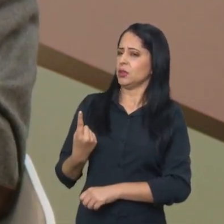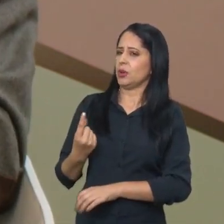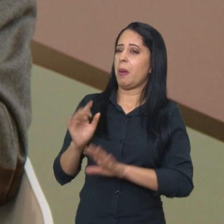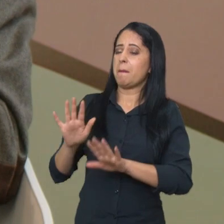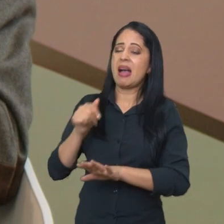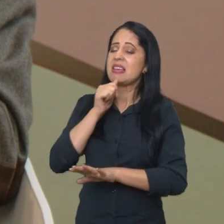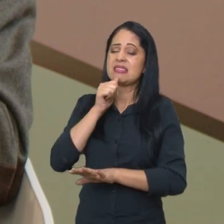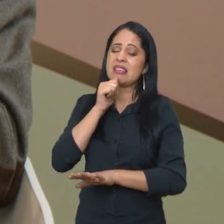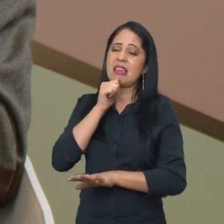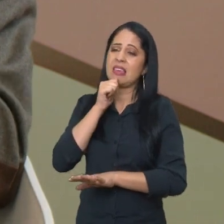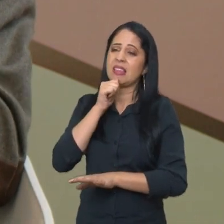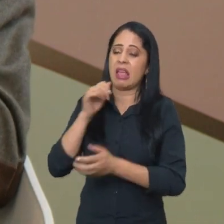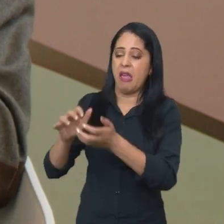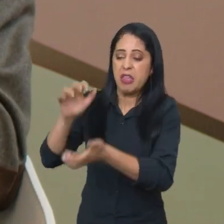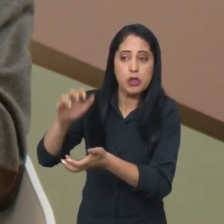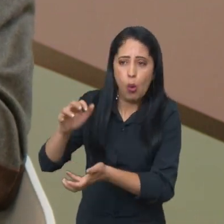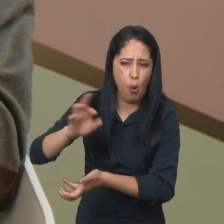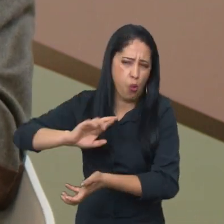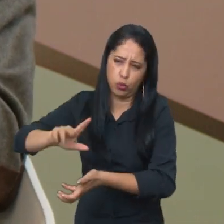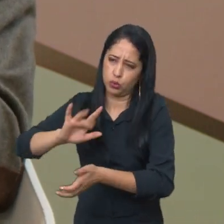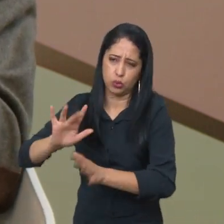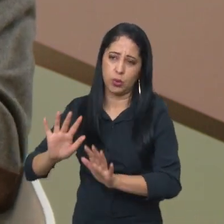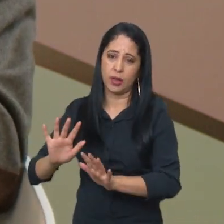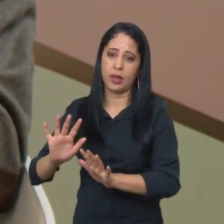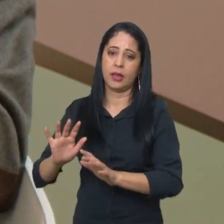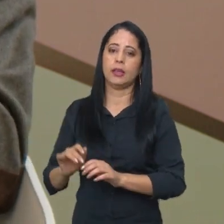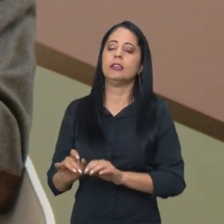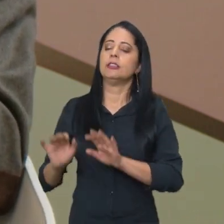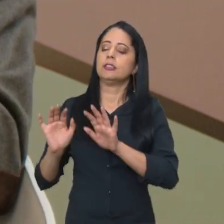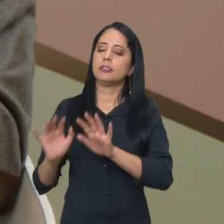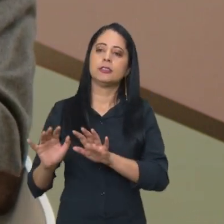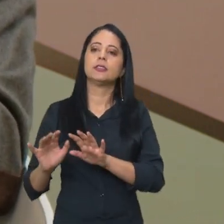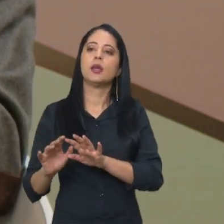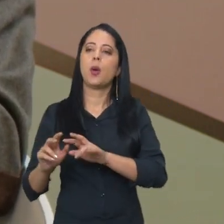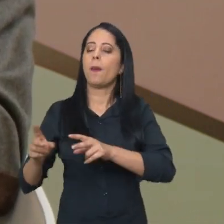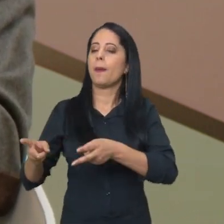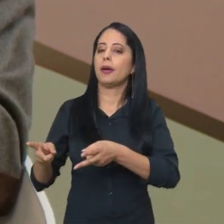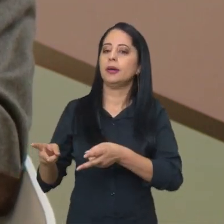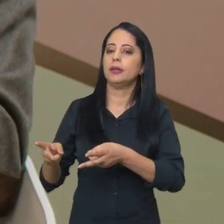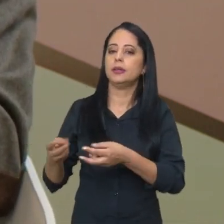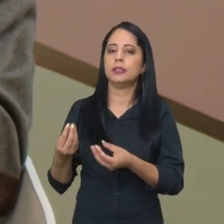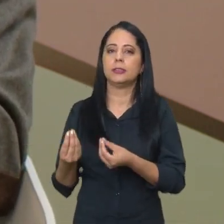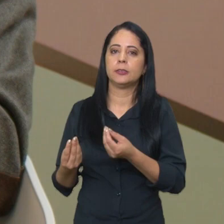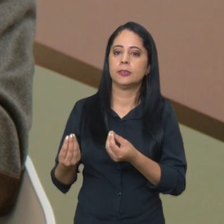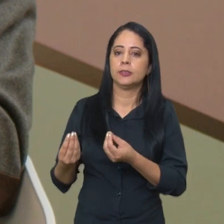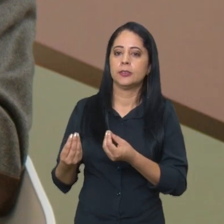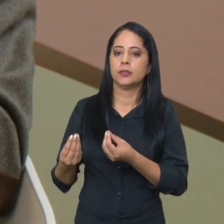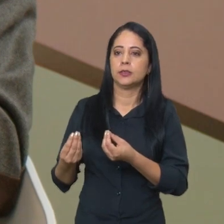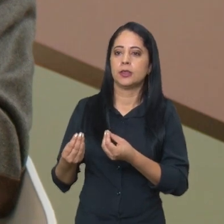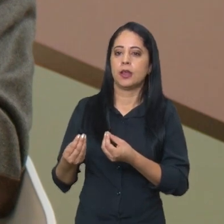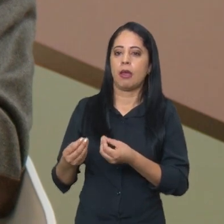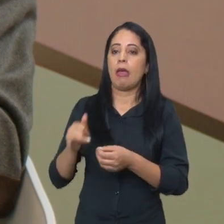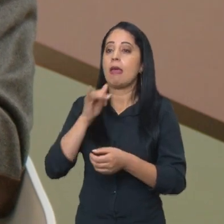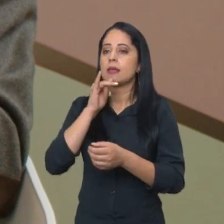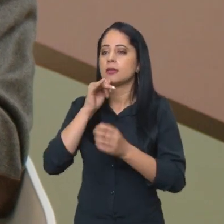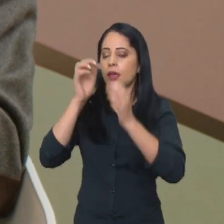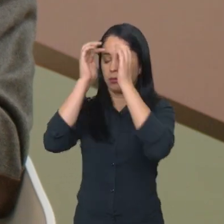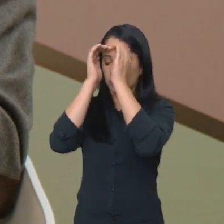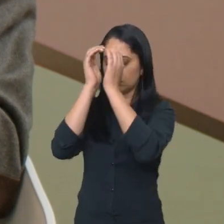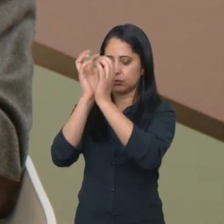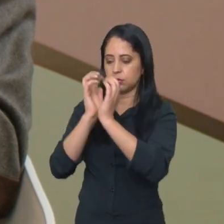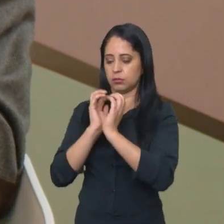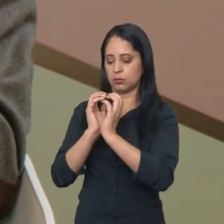demência, mas o comprometimento cognitivo leve, que é onde já você percebe uma diminuição do